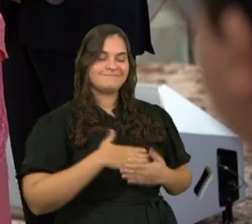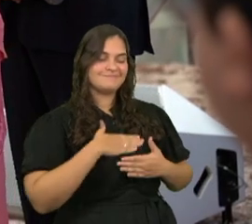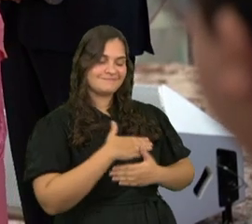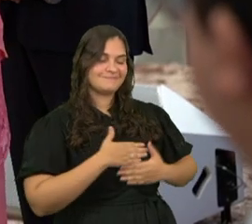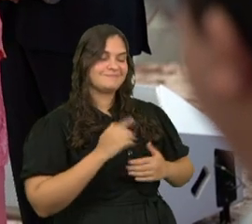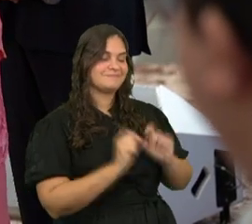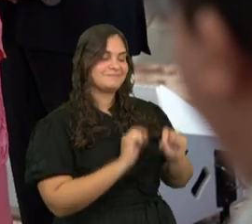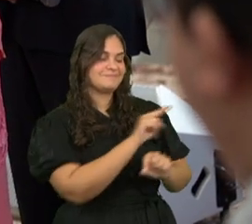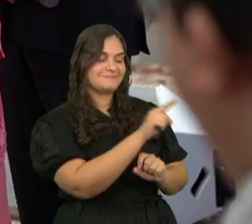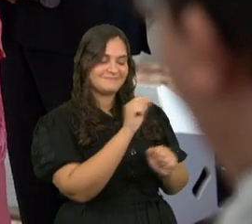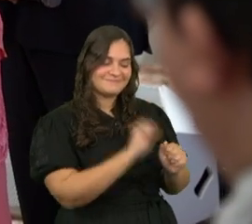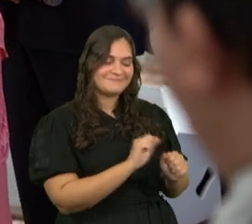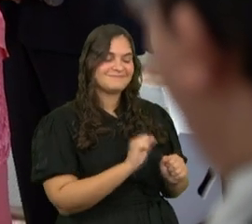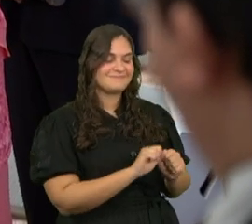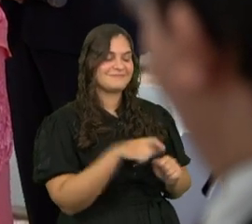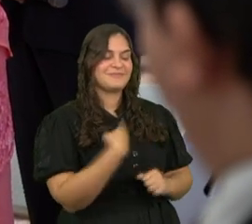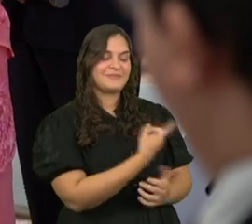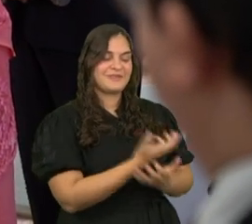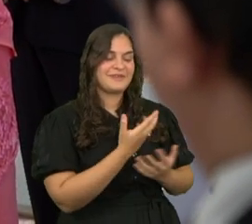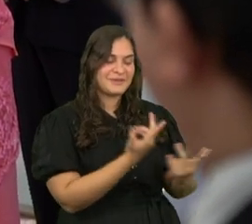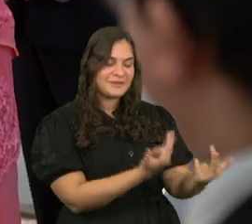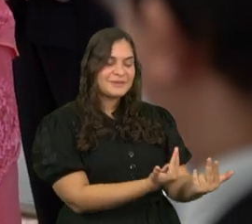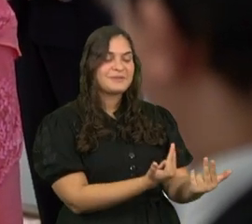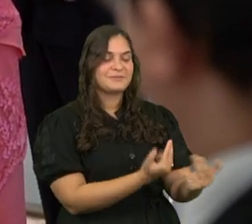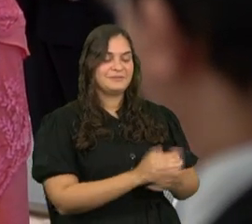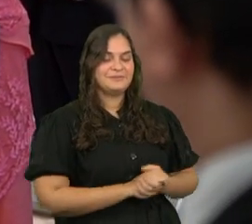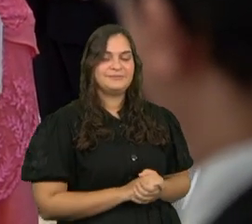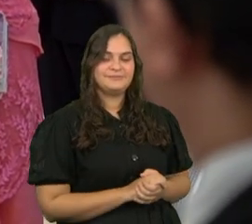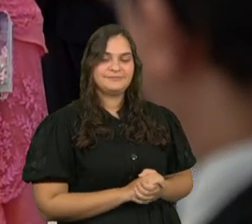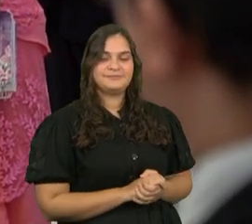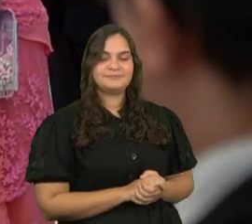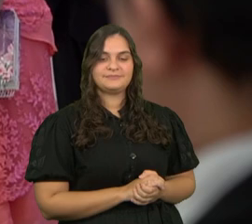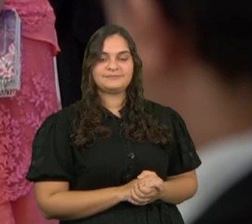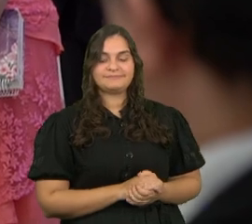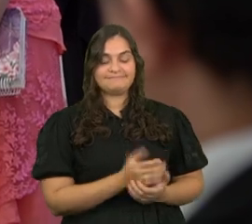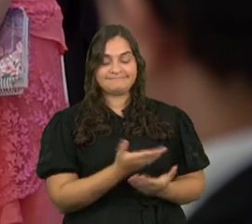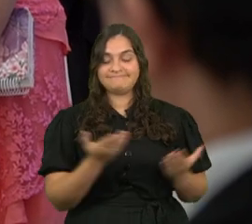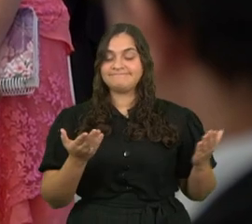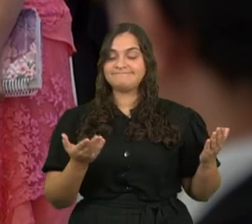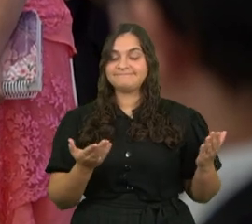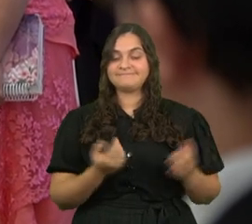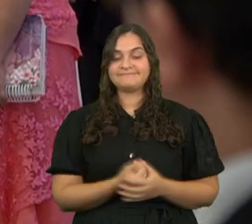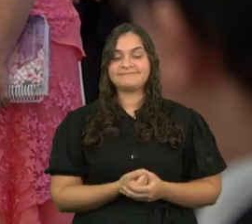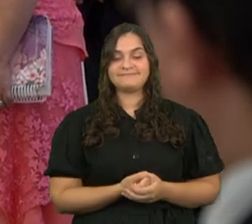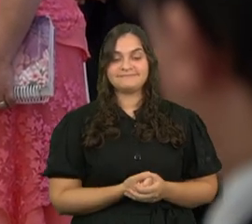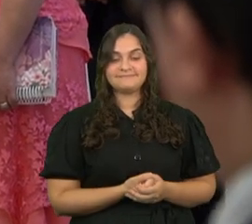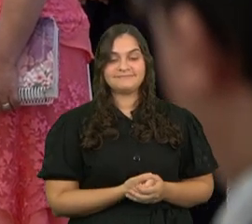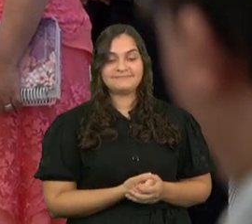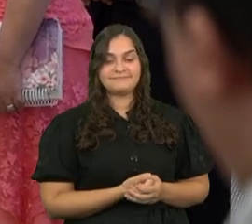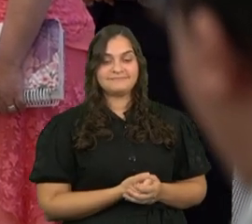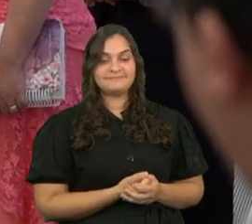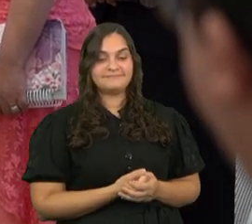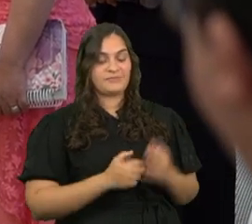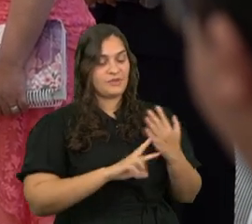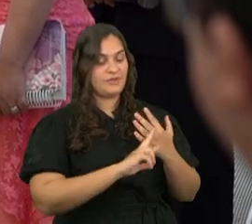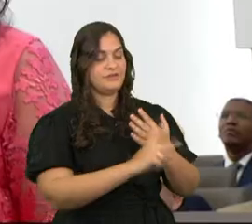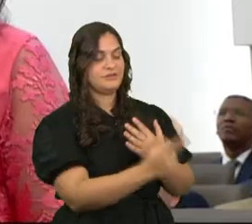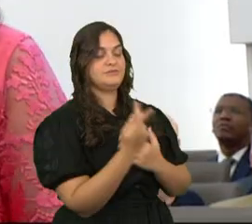faz. E nós queremos fazer isso também. E aqui está o resultado do seu amor a